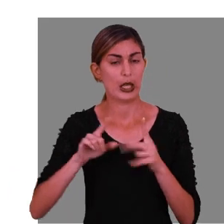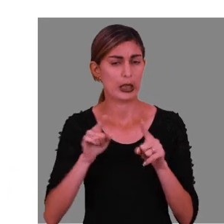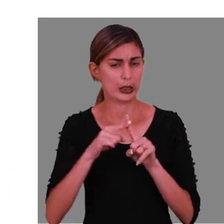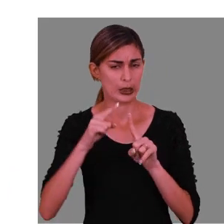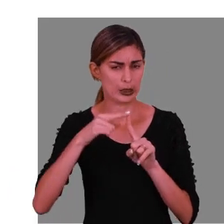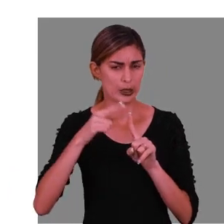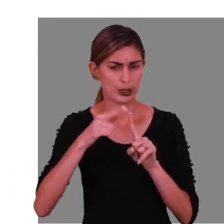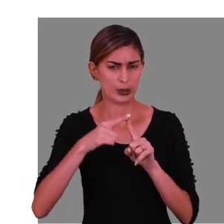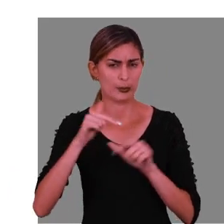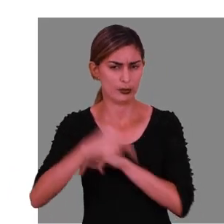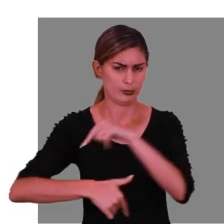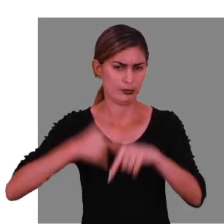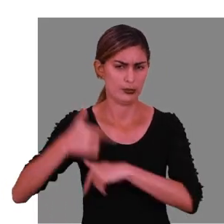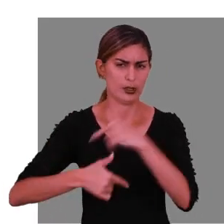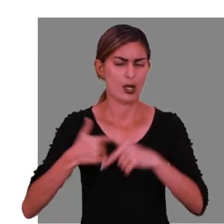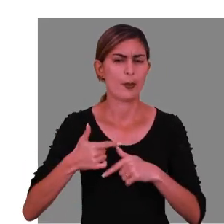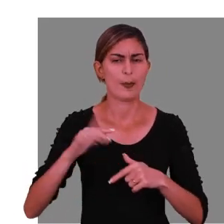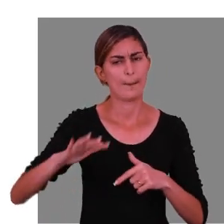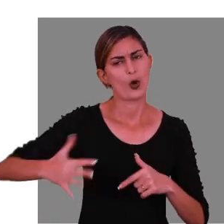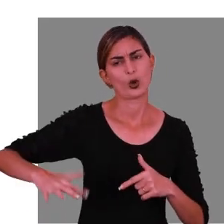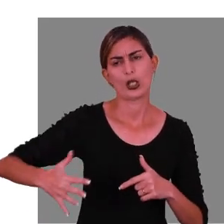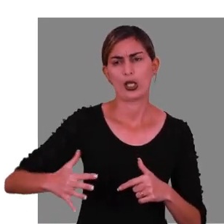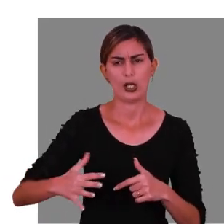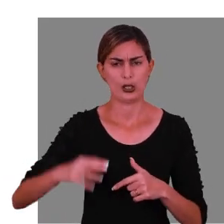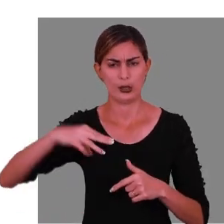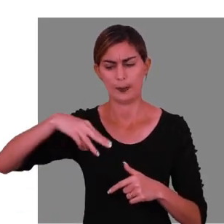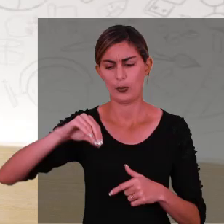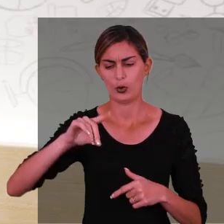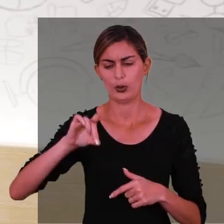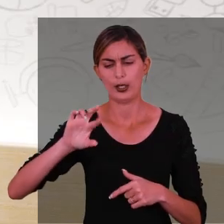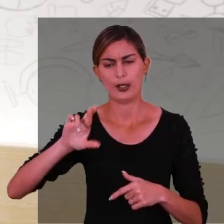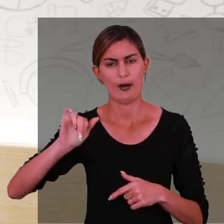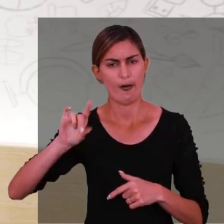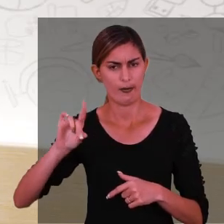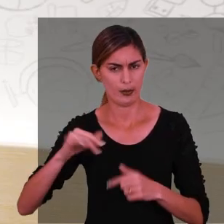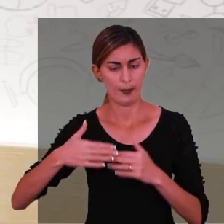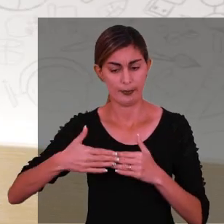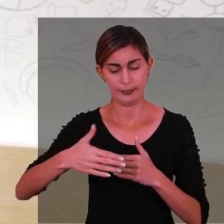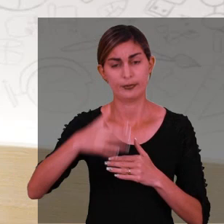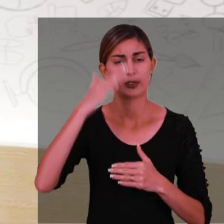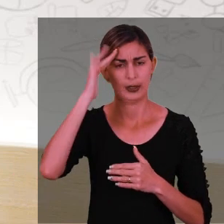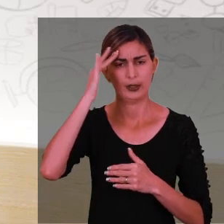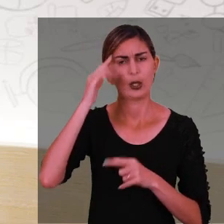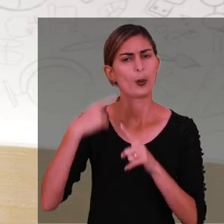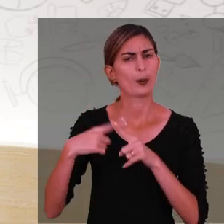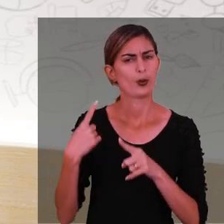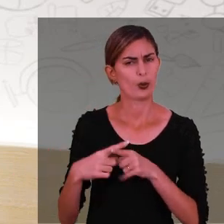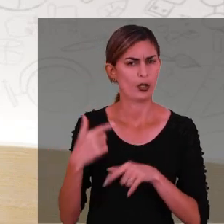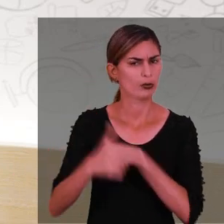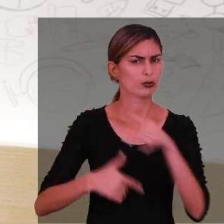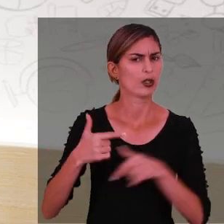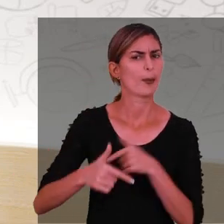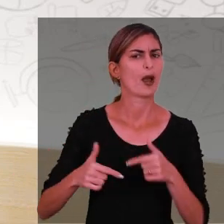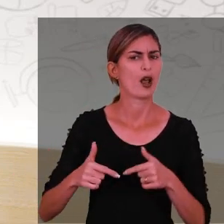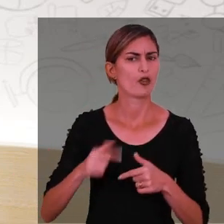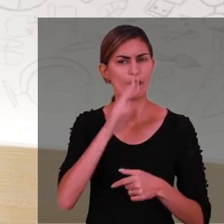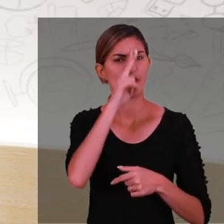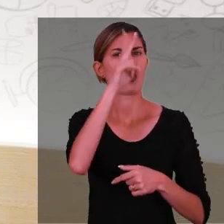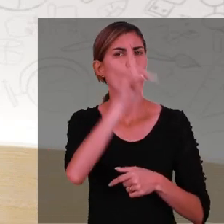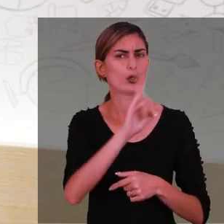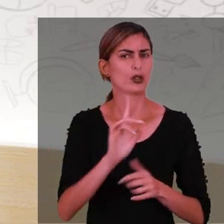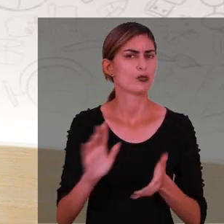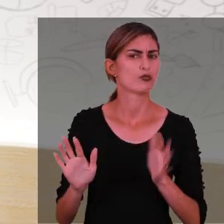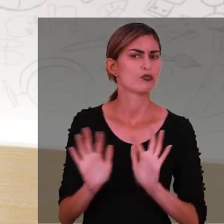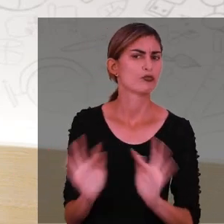O tipo de atividade ela é considerada como moderada. Mais adiante você entenderá por que esta é uma atividade